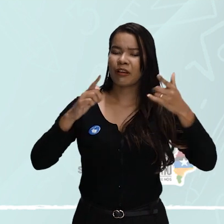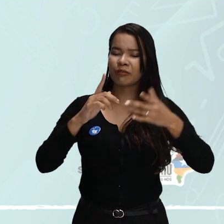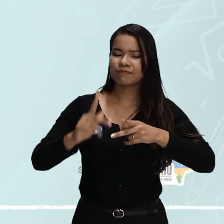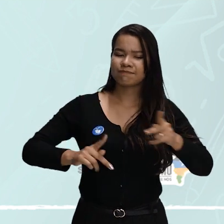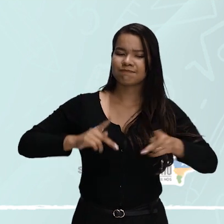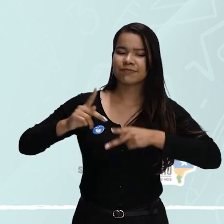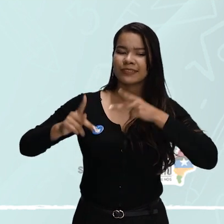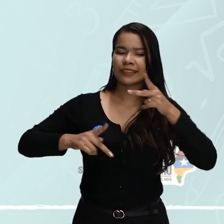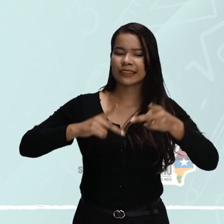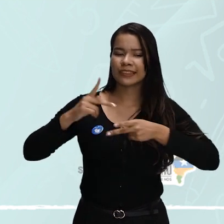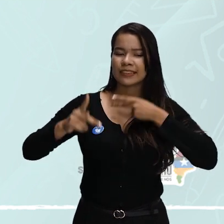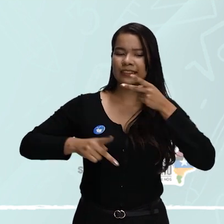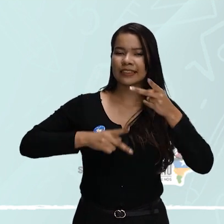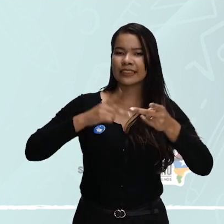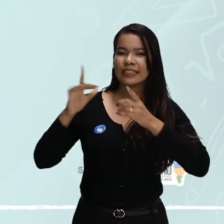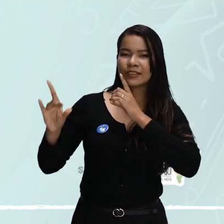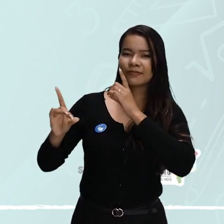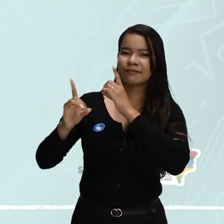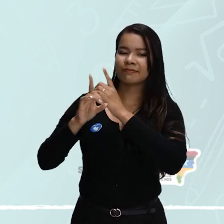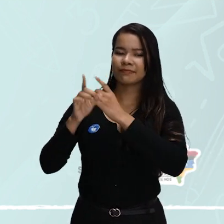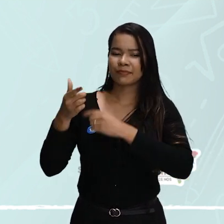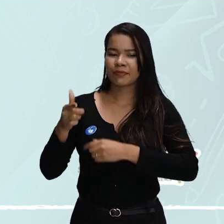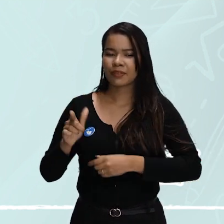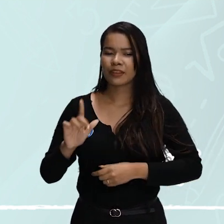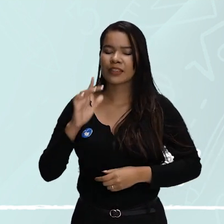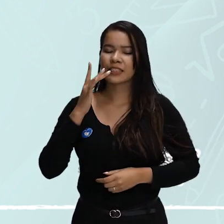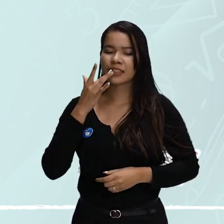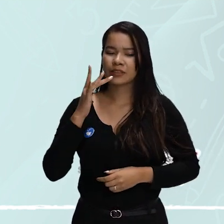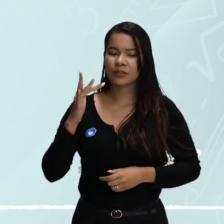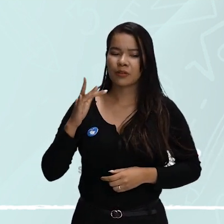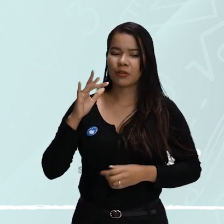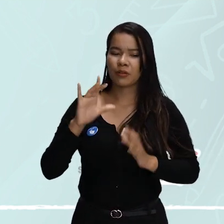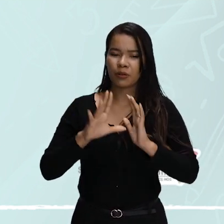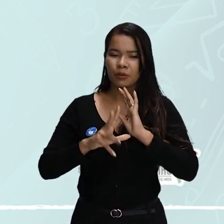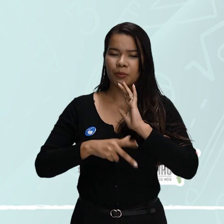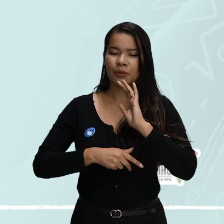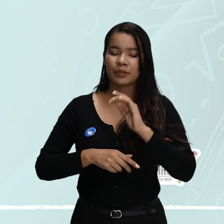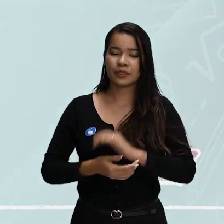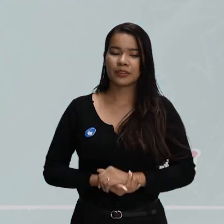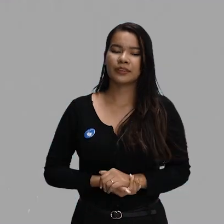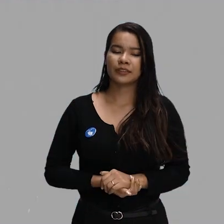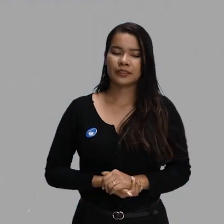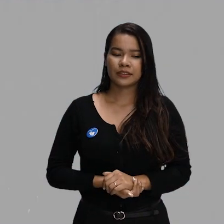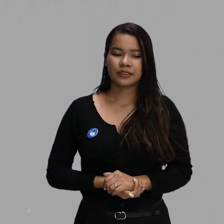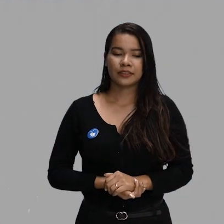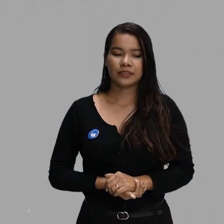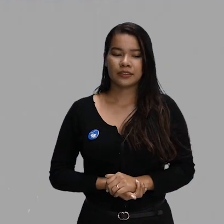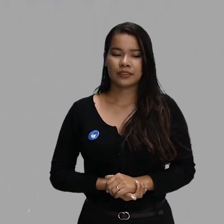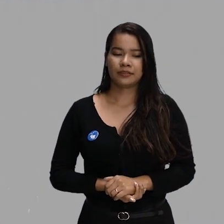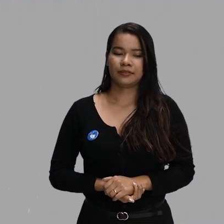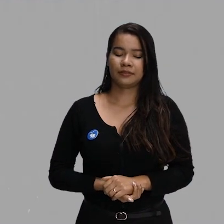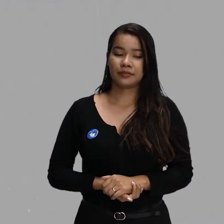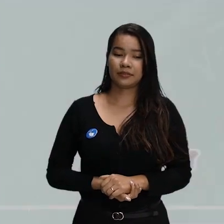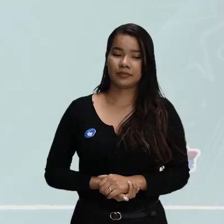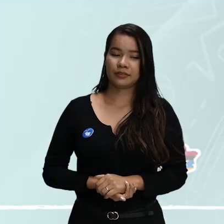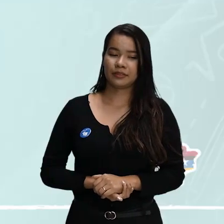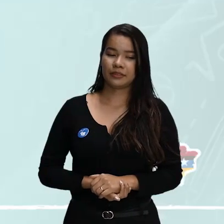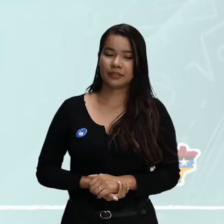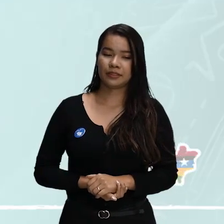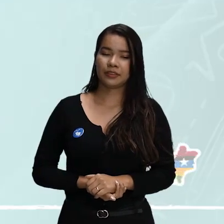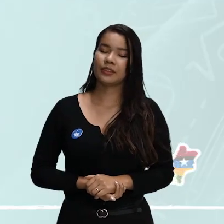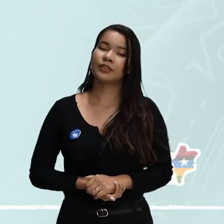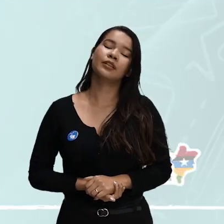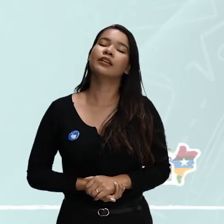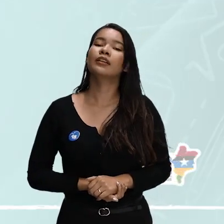povo, descobriu outro roubo. E os meninos que vendem derre-sol